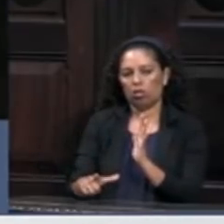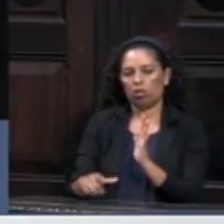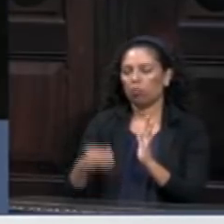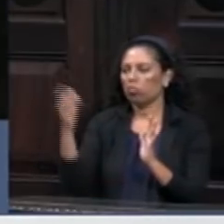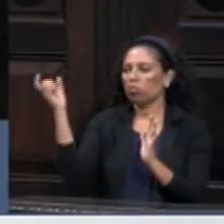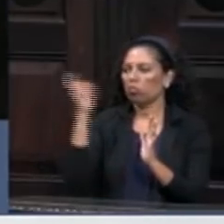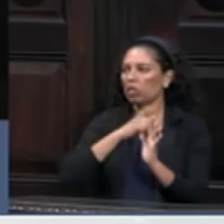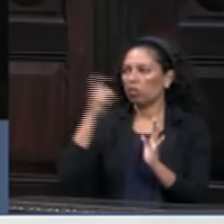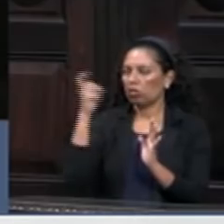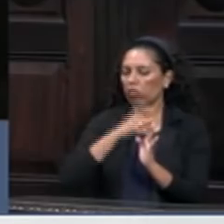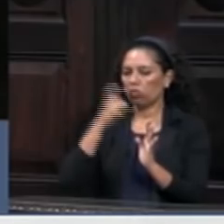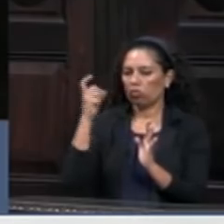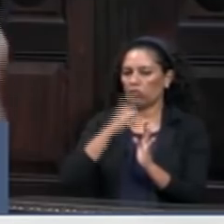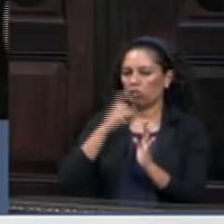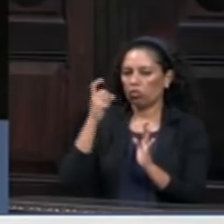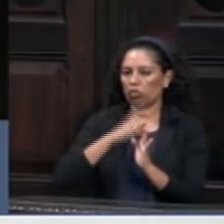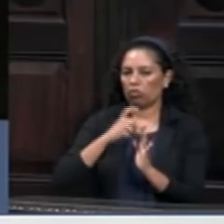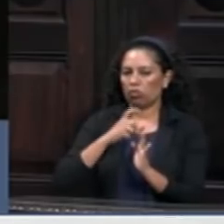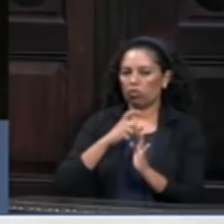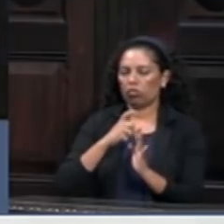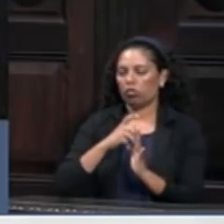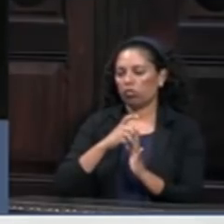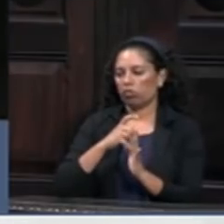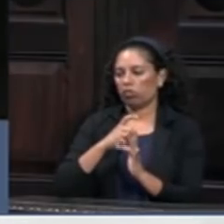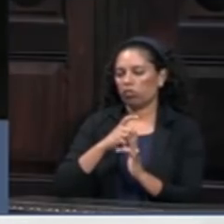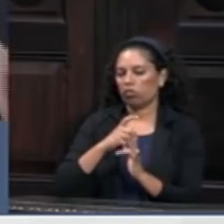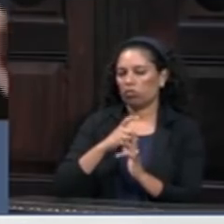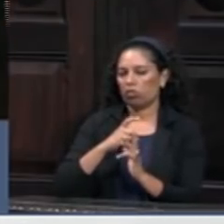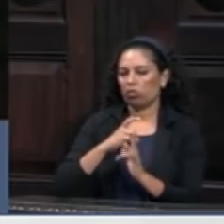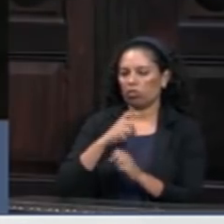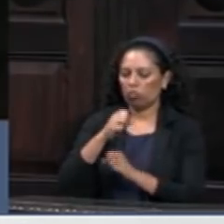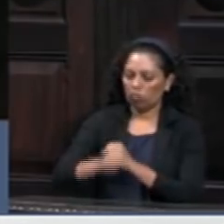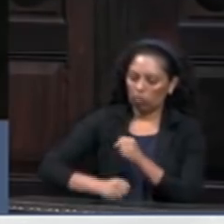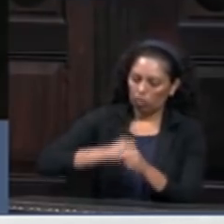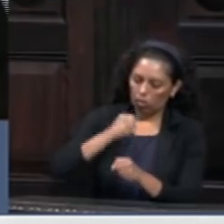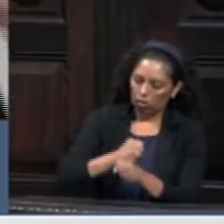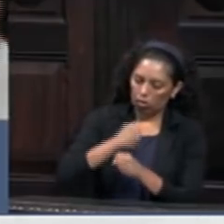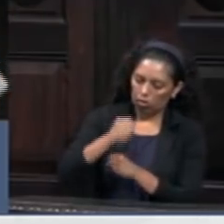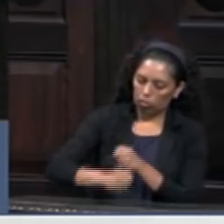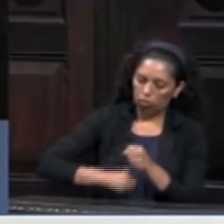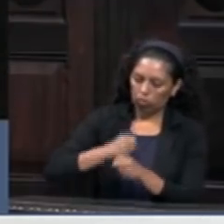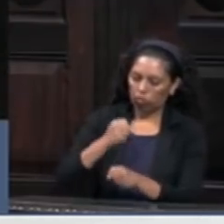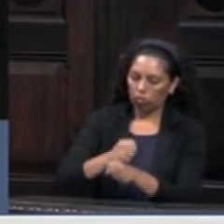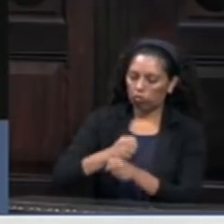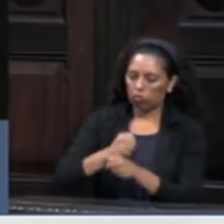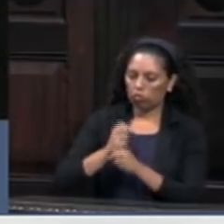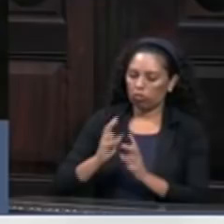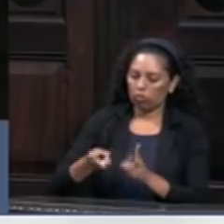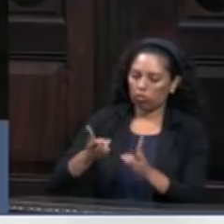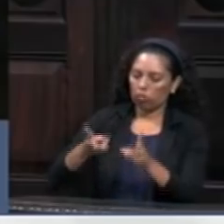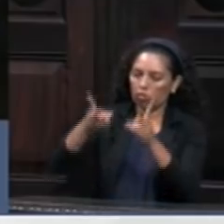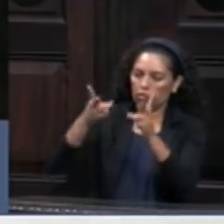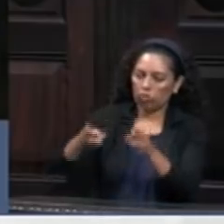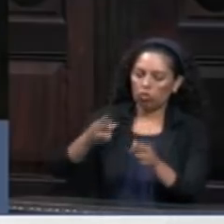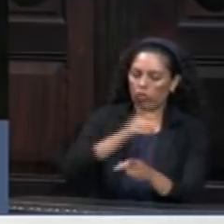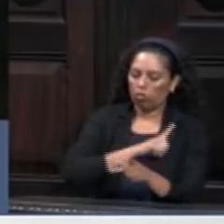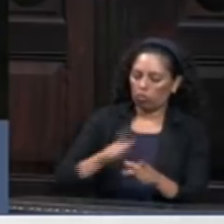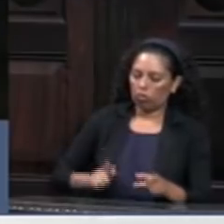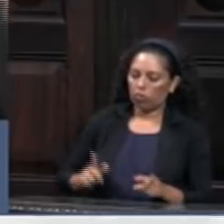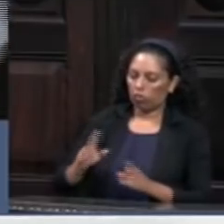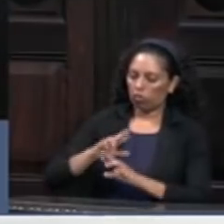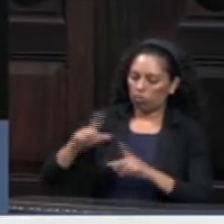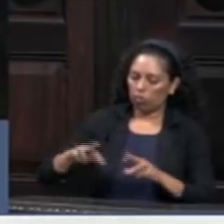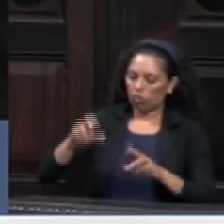ficção. Tem sido assim em todos os governos, visto que